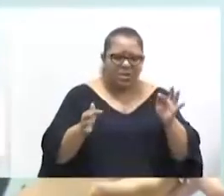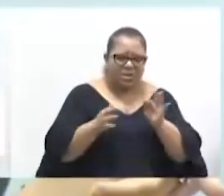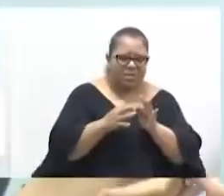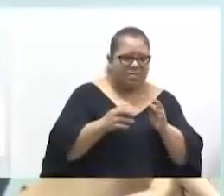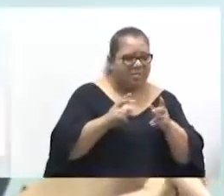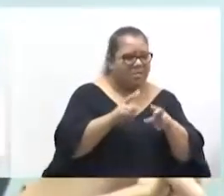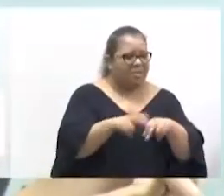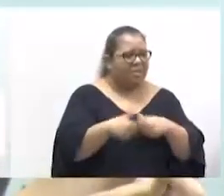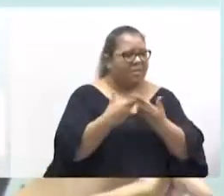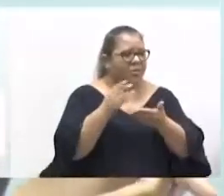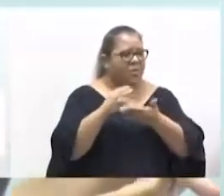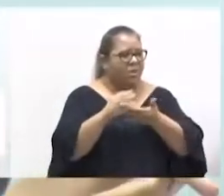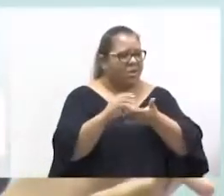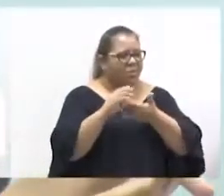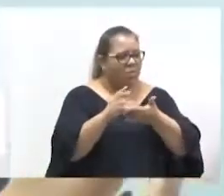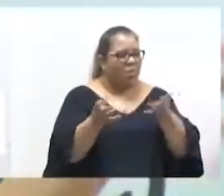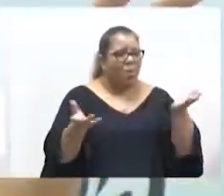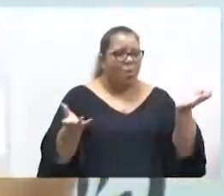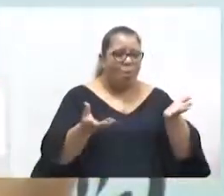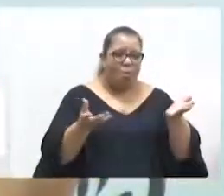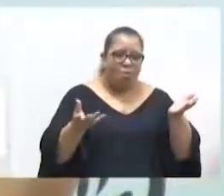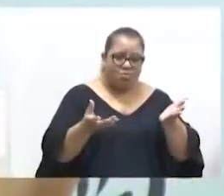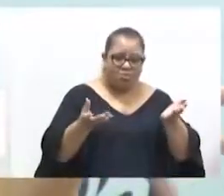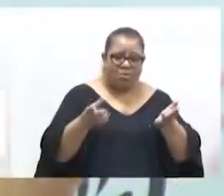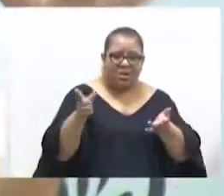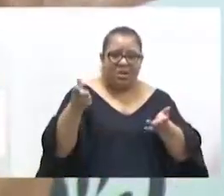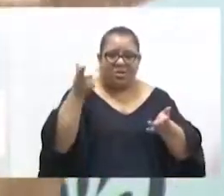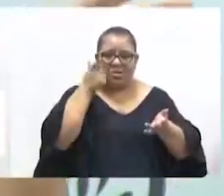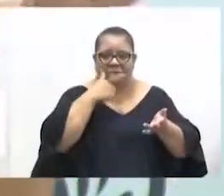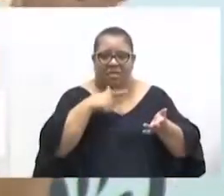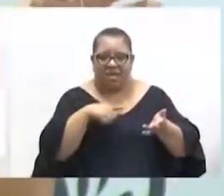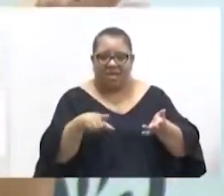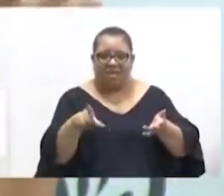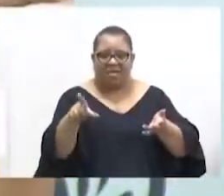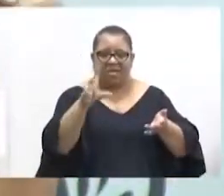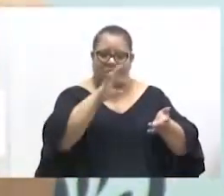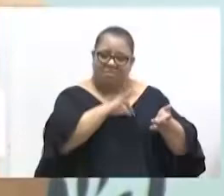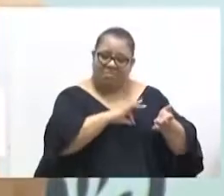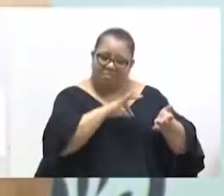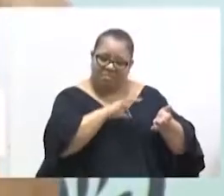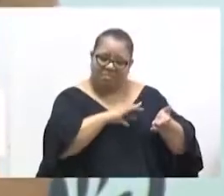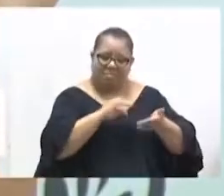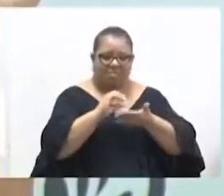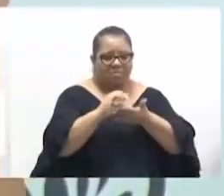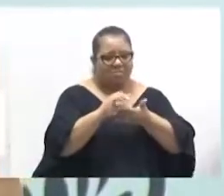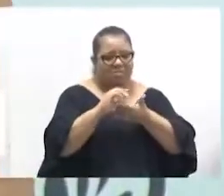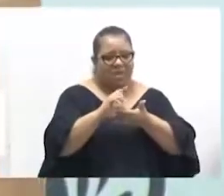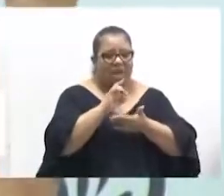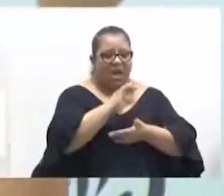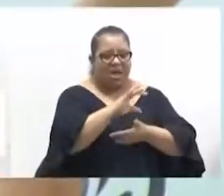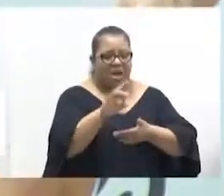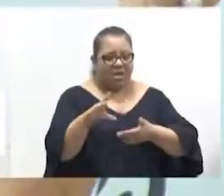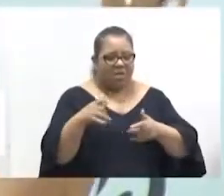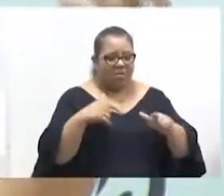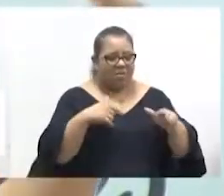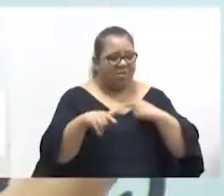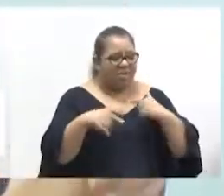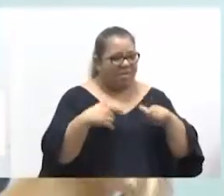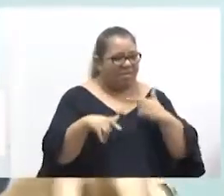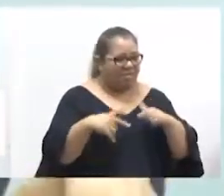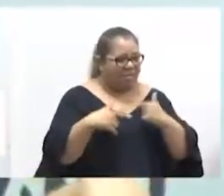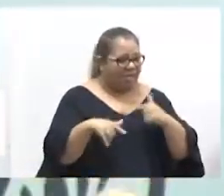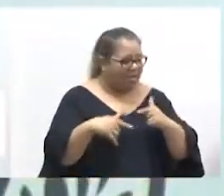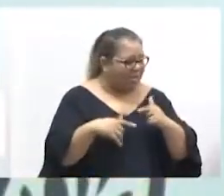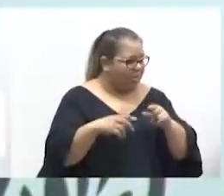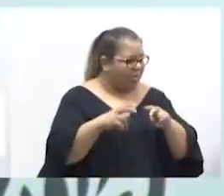financeiro que os UNACONs ou os CACONs recebem. E, a partir disso, cada serviço ele tem uma certa liberdade de fazer